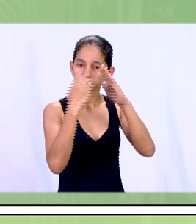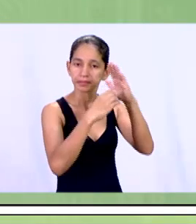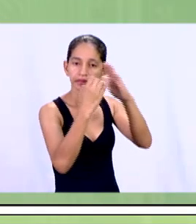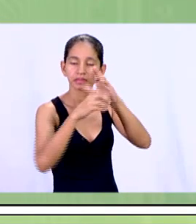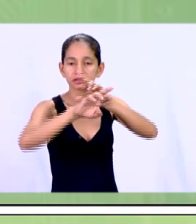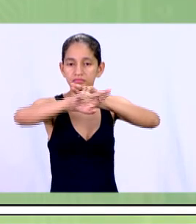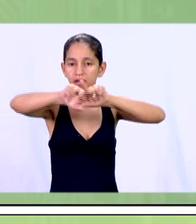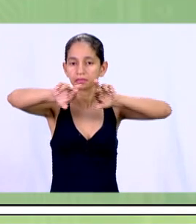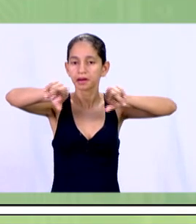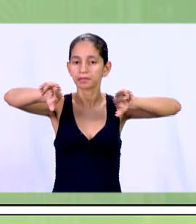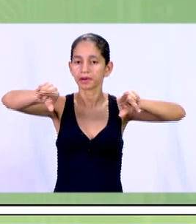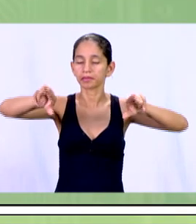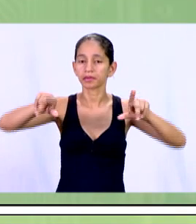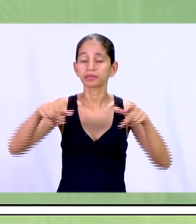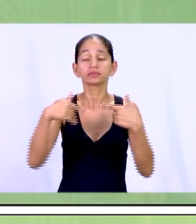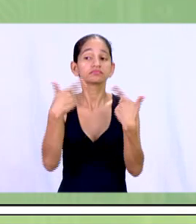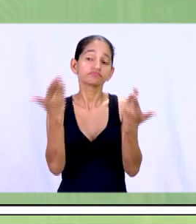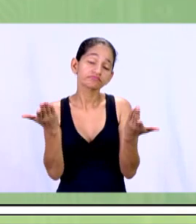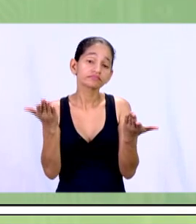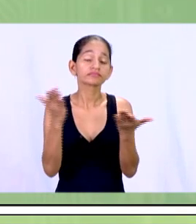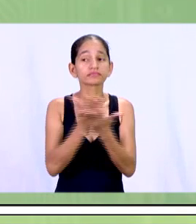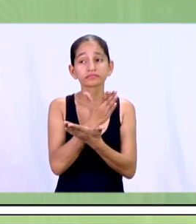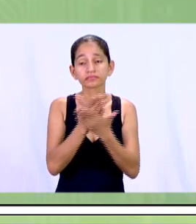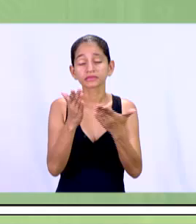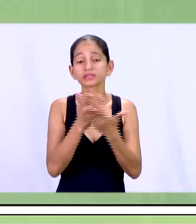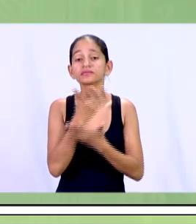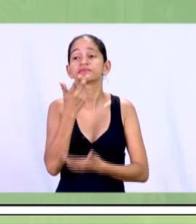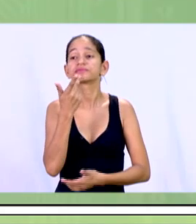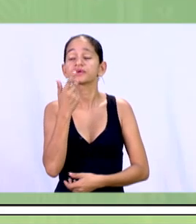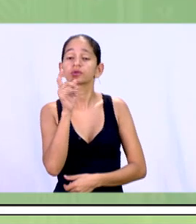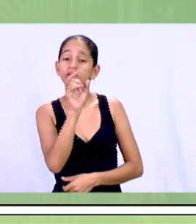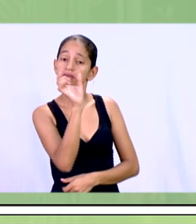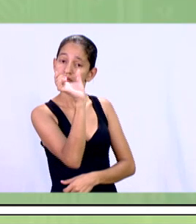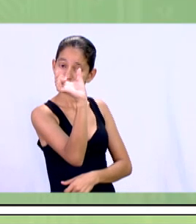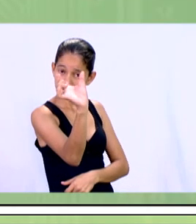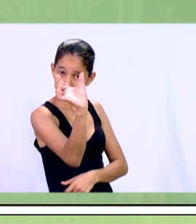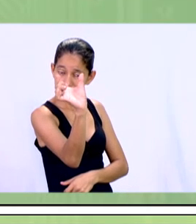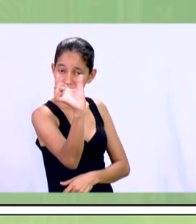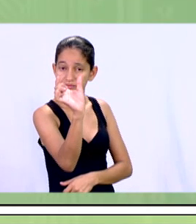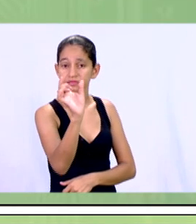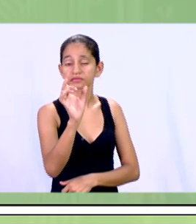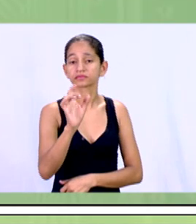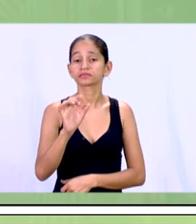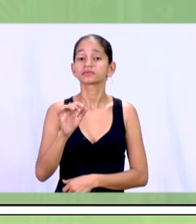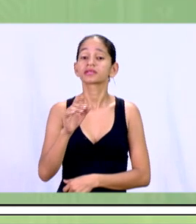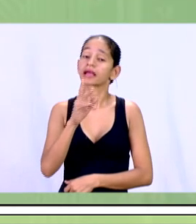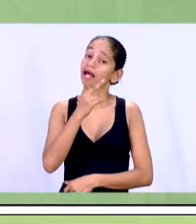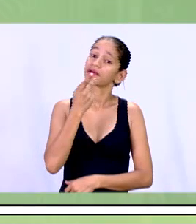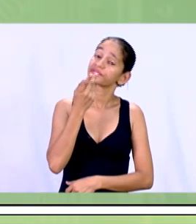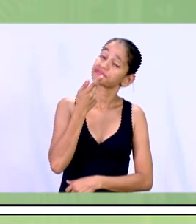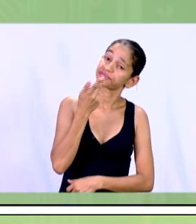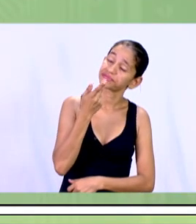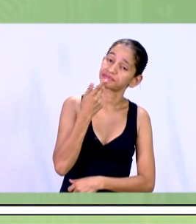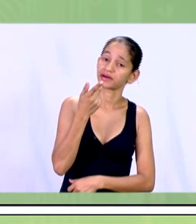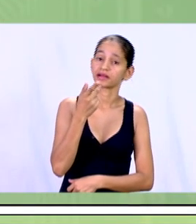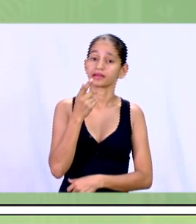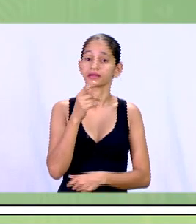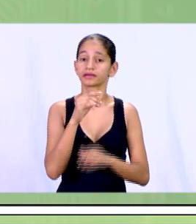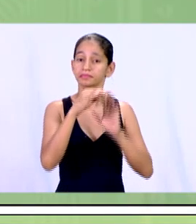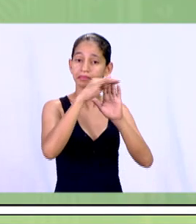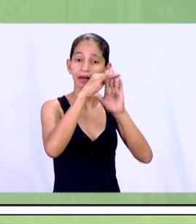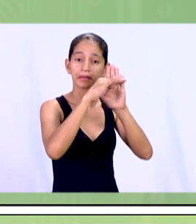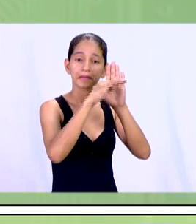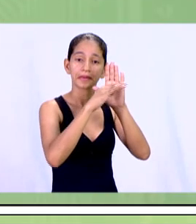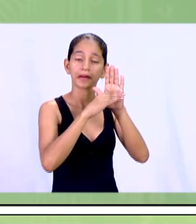Esse código ele é deontológico, ou seja, ele traz o que você deve fazer,